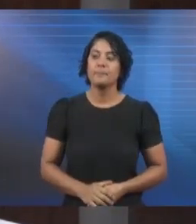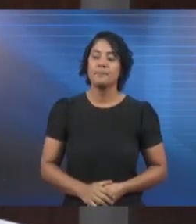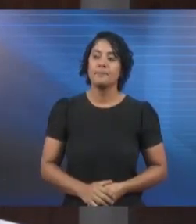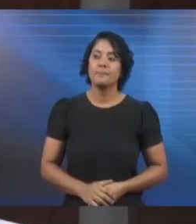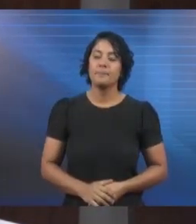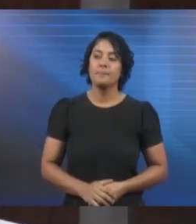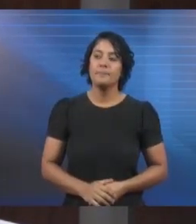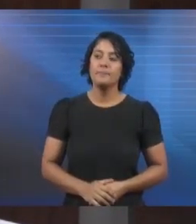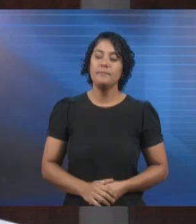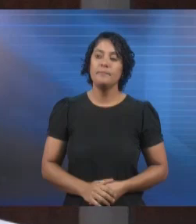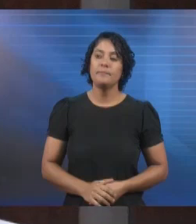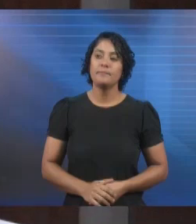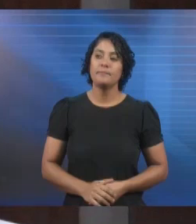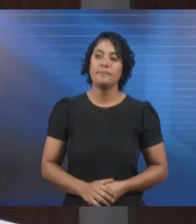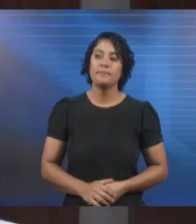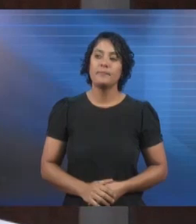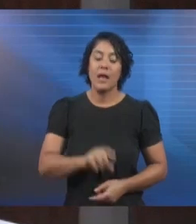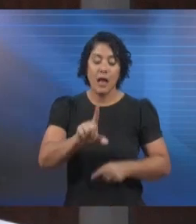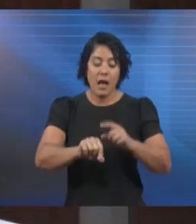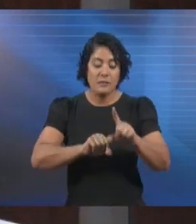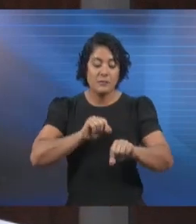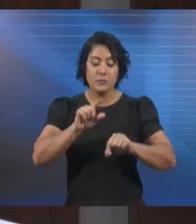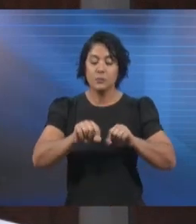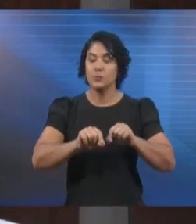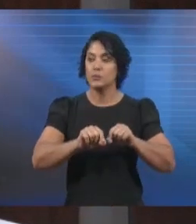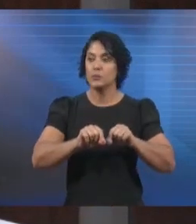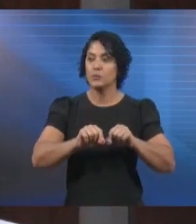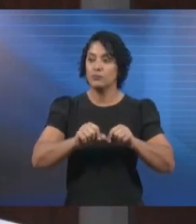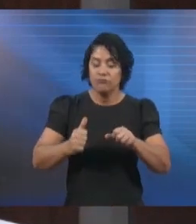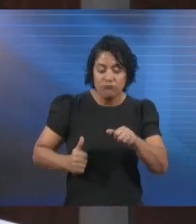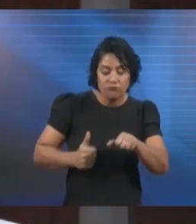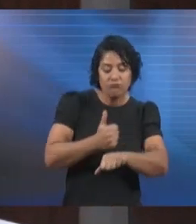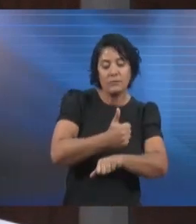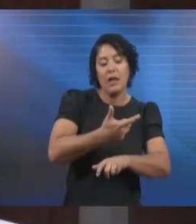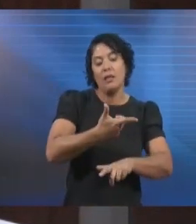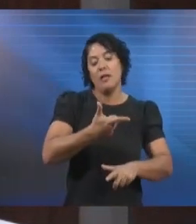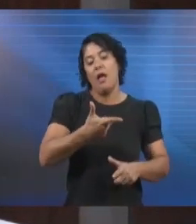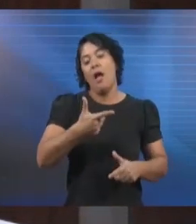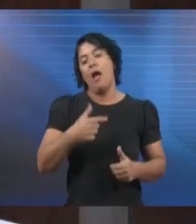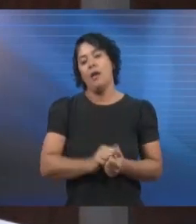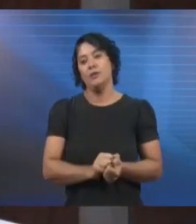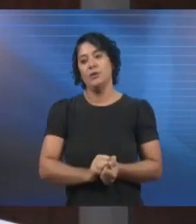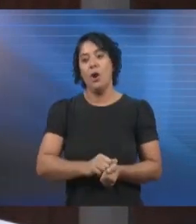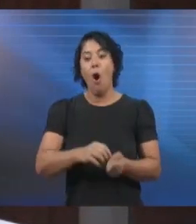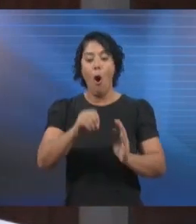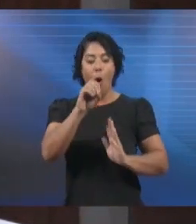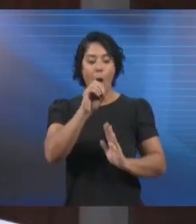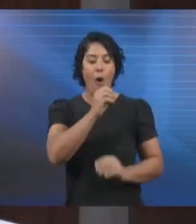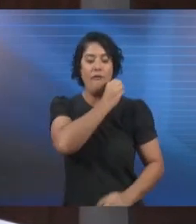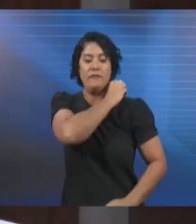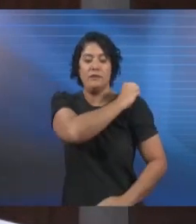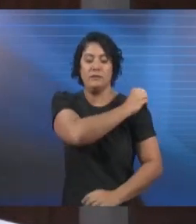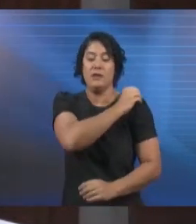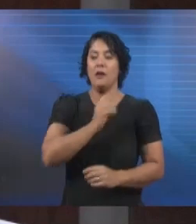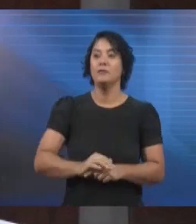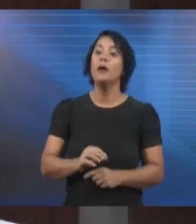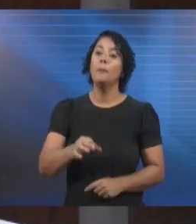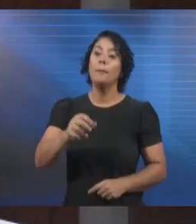2024 dispõe sobre a seleção e o ingresso no quadro auxiliar de oficiais da polícia